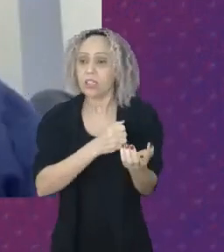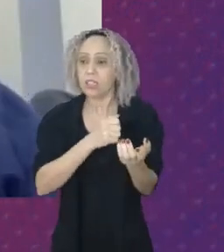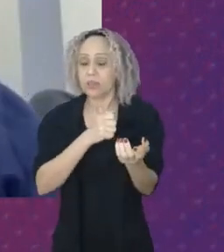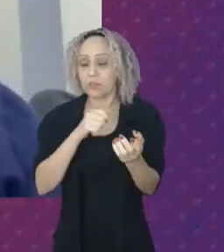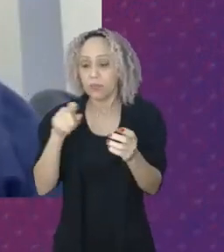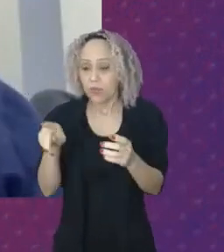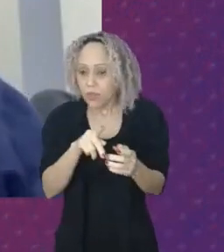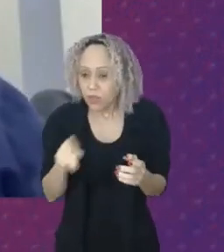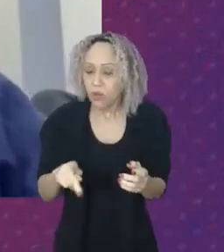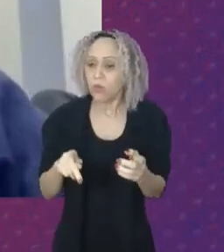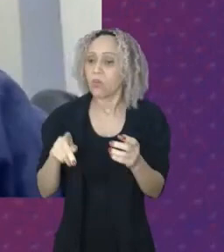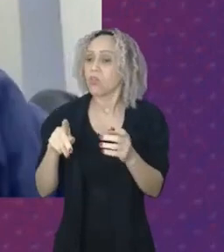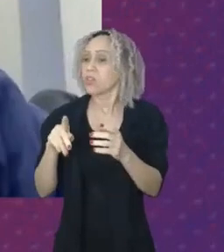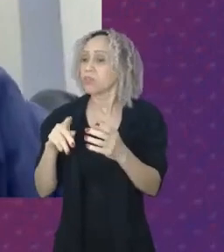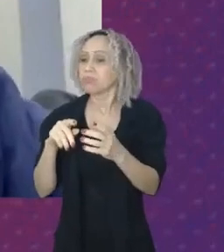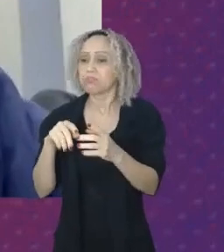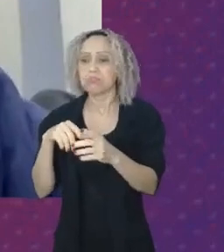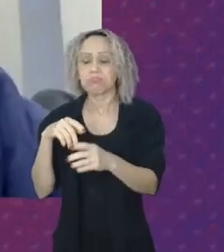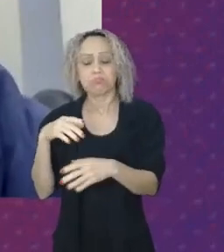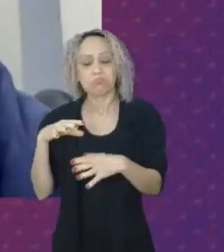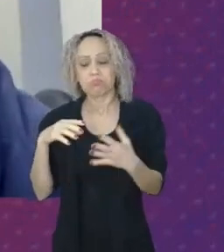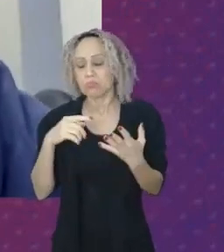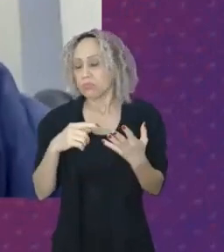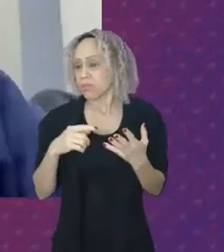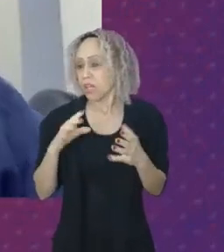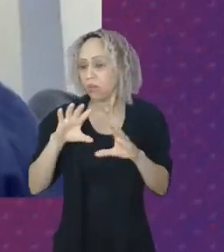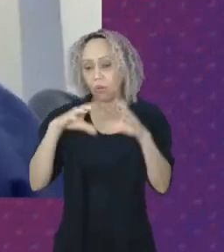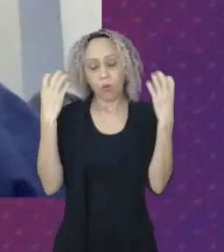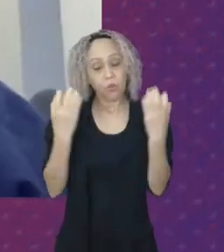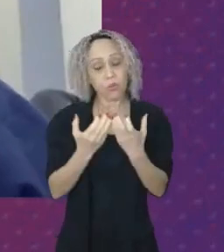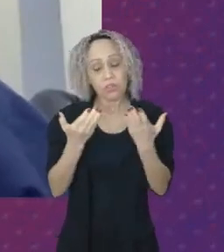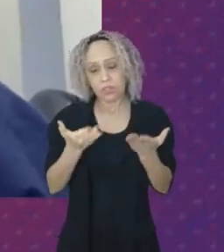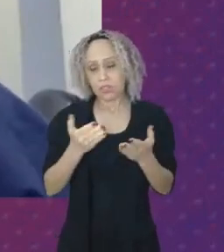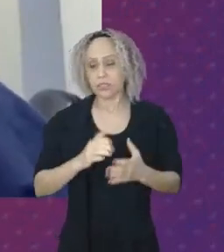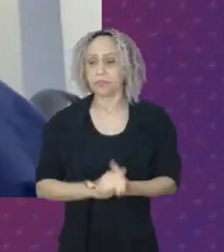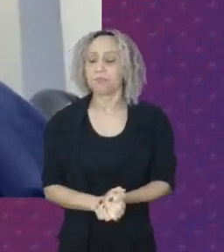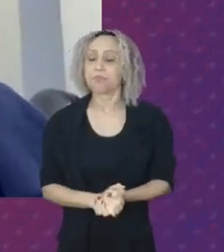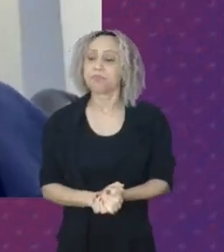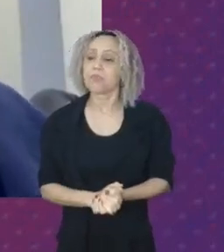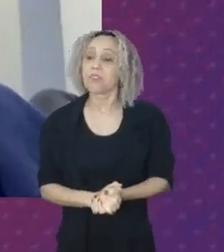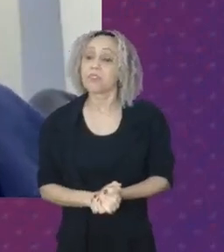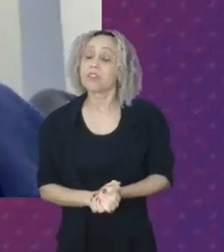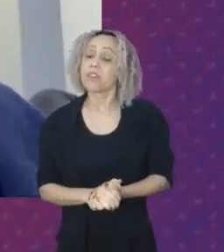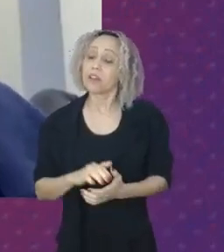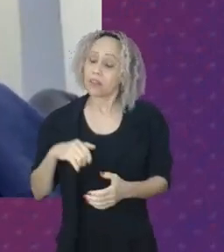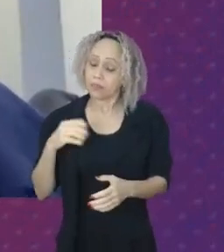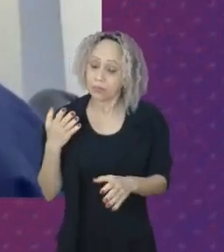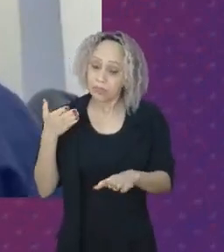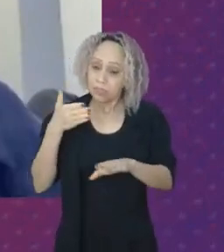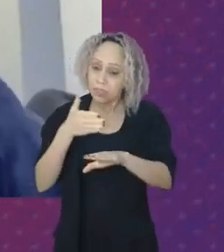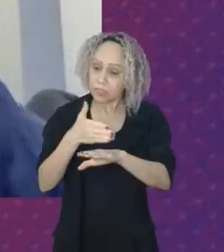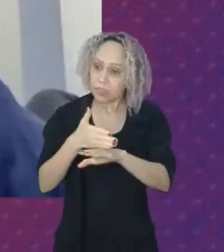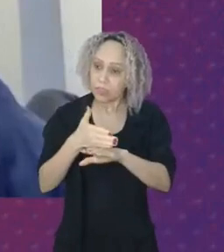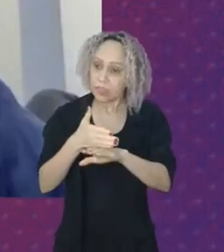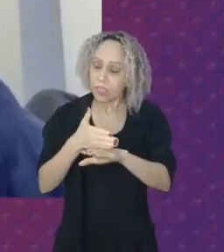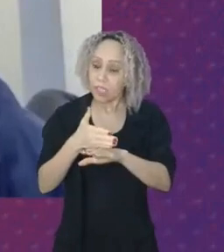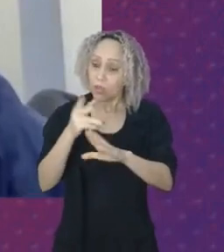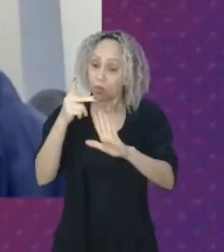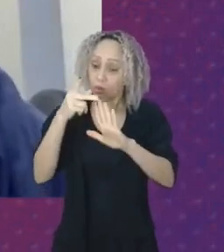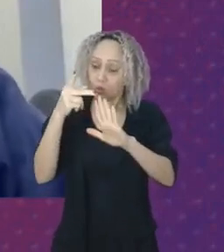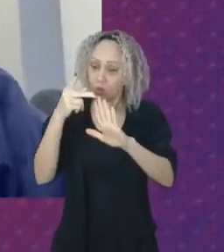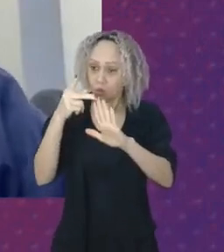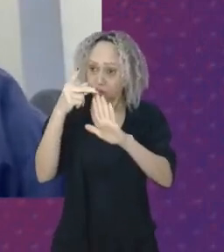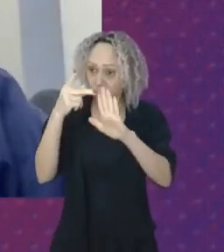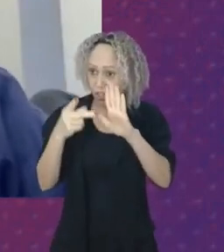educação antirracista, que a gente leve para dentro dos projetos político-pedagógicos da escola, né? E que a